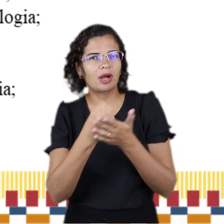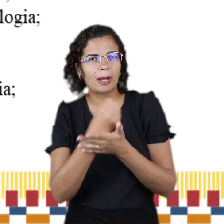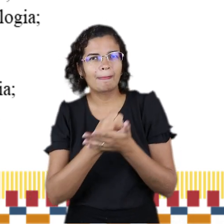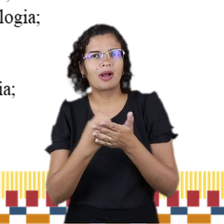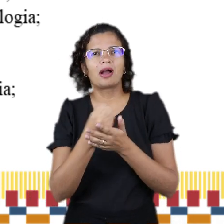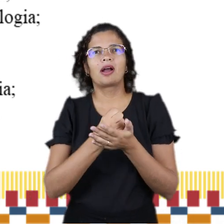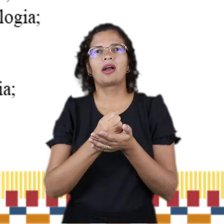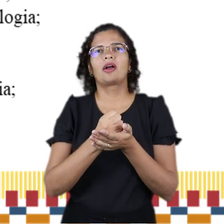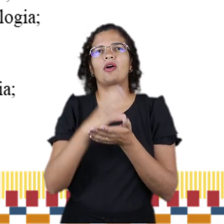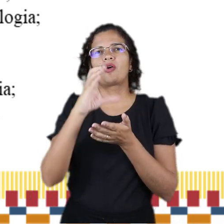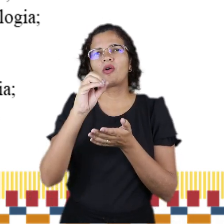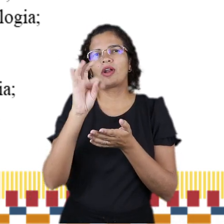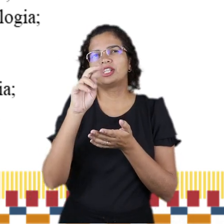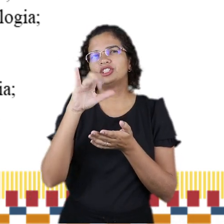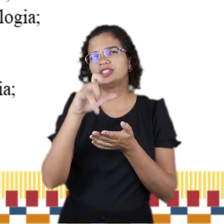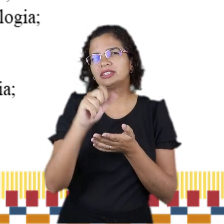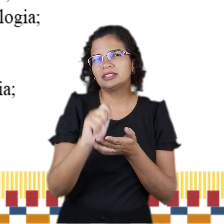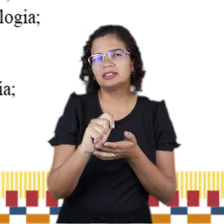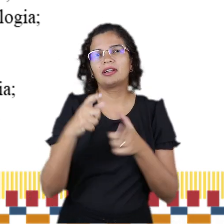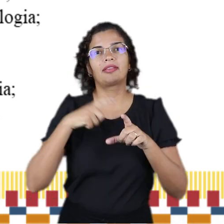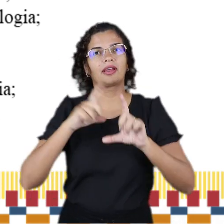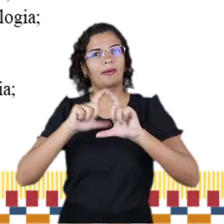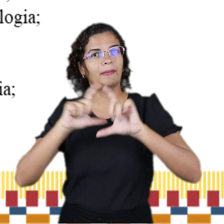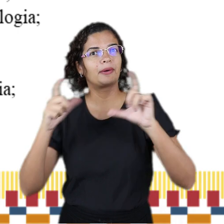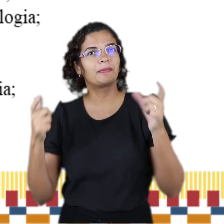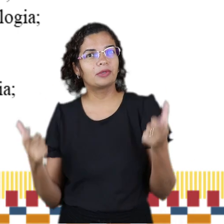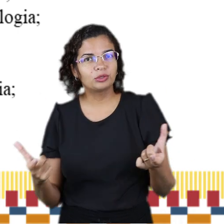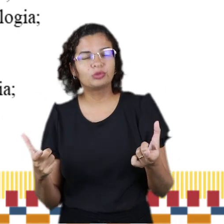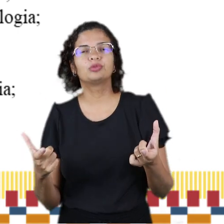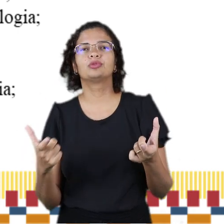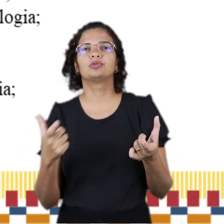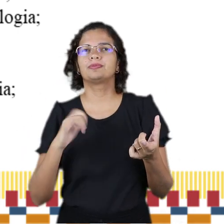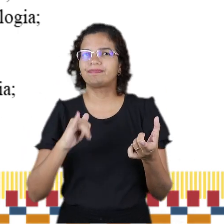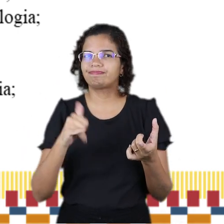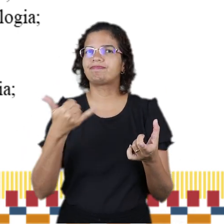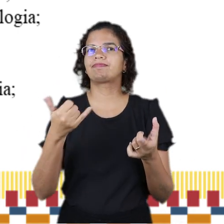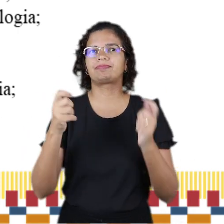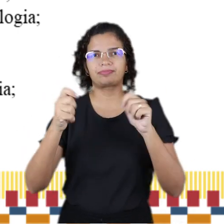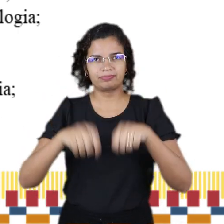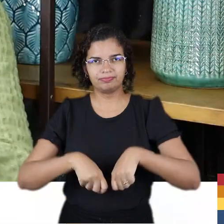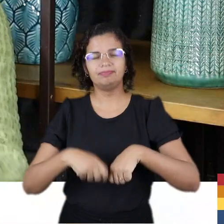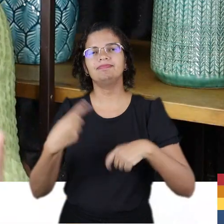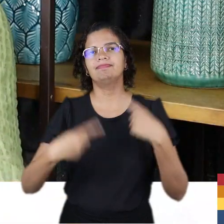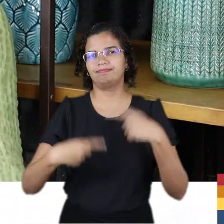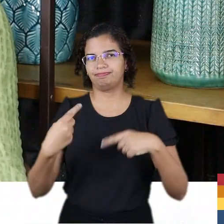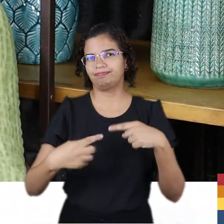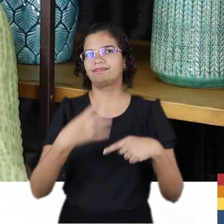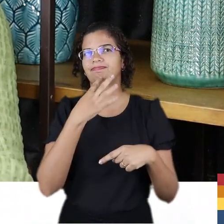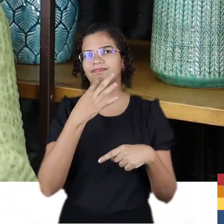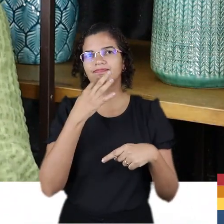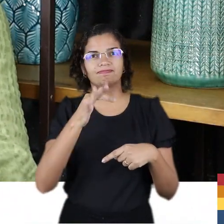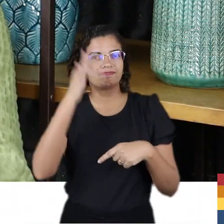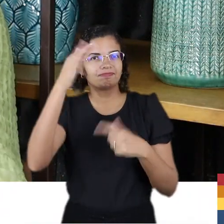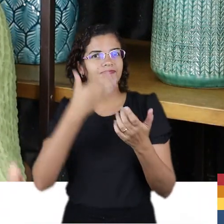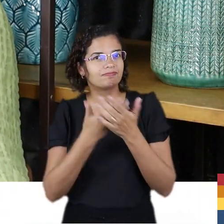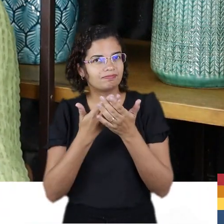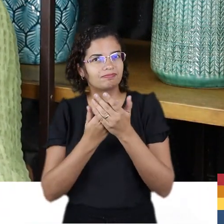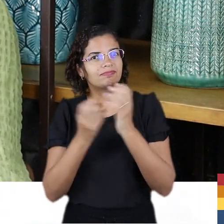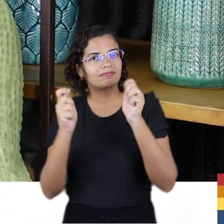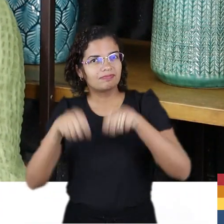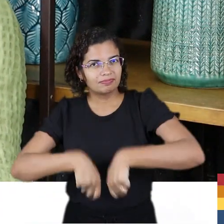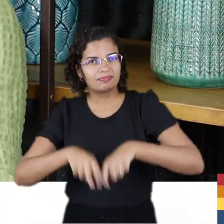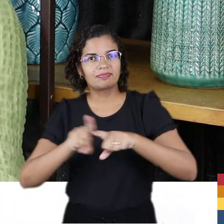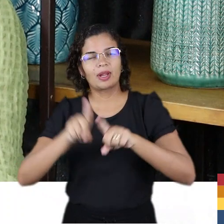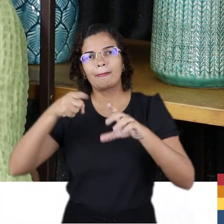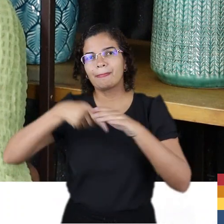farmácia, fisioterapia e tantos outros cursos, que também a gente precisa ter um olhar para quais são as